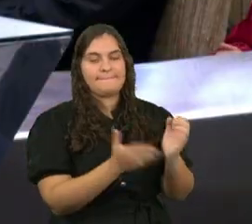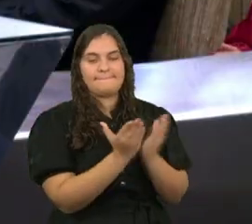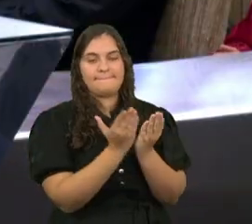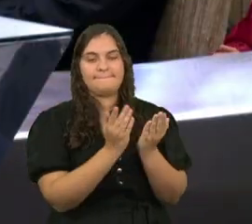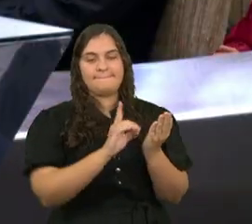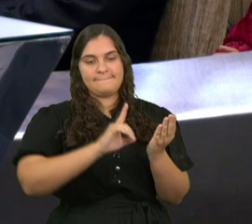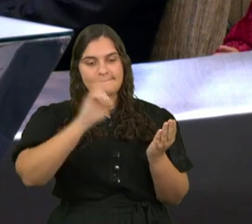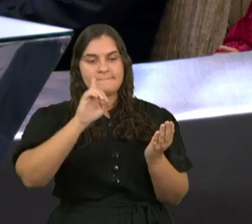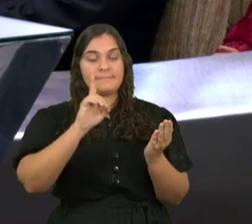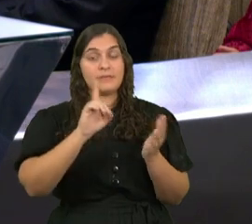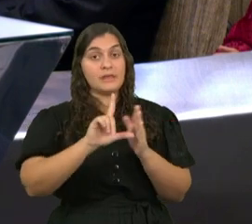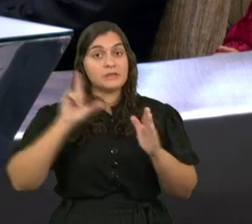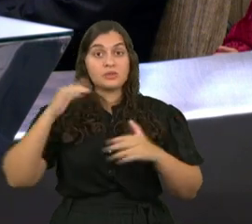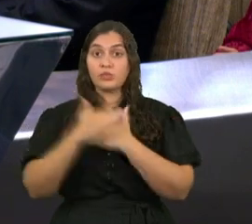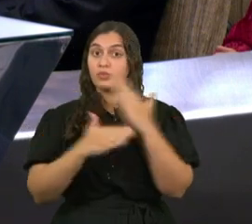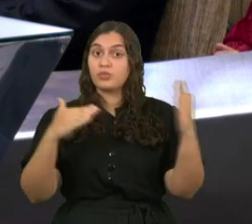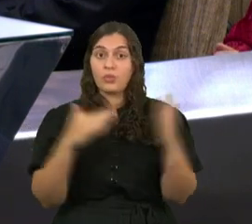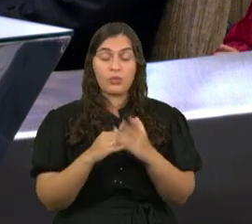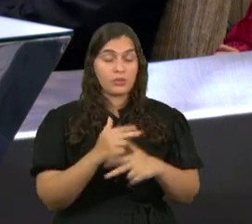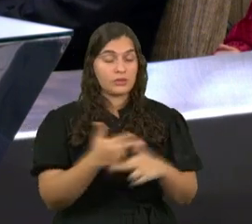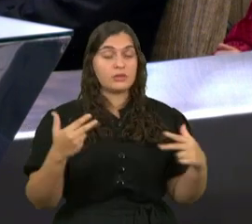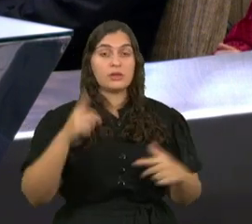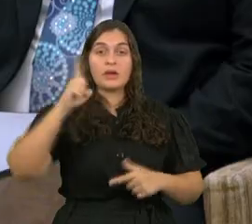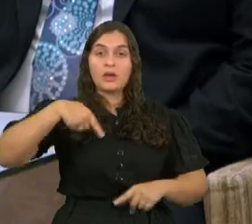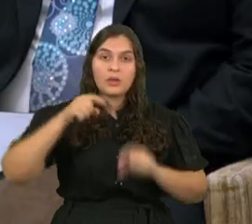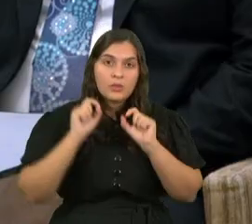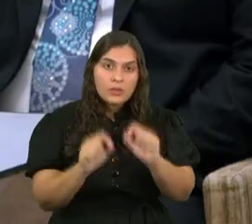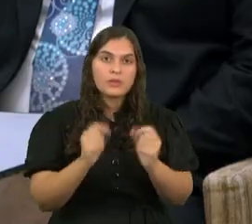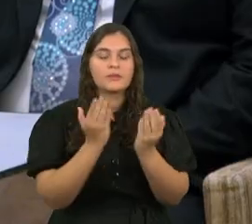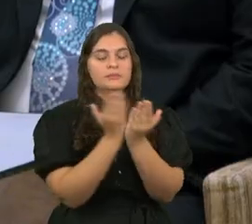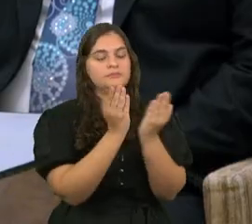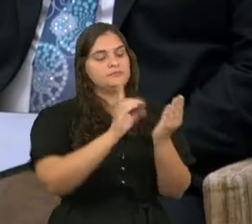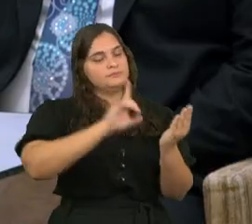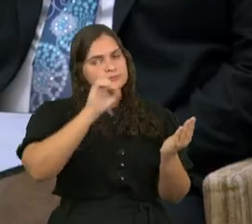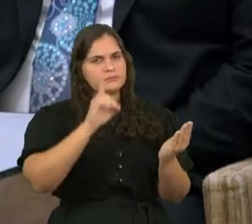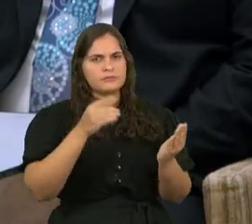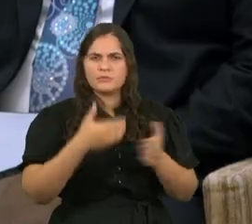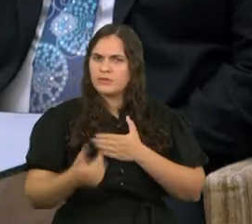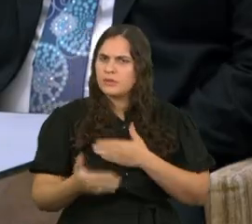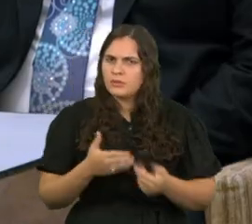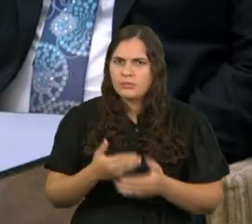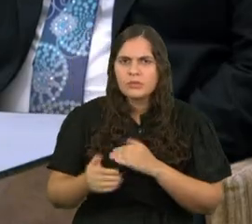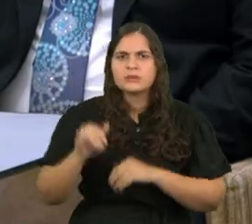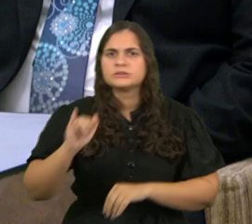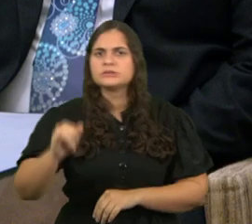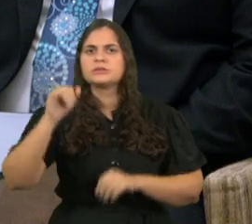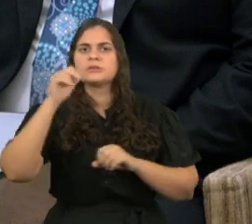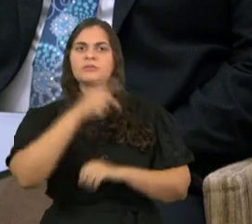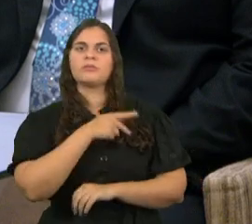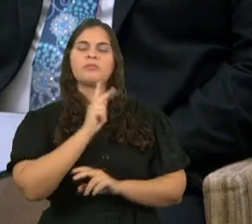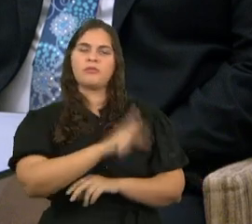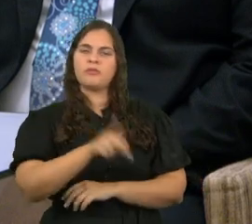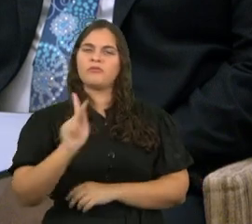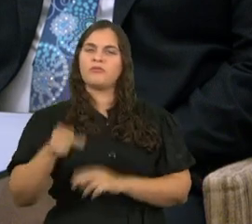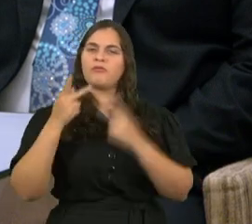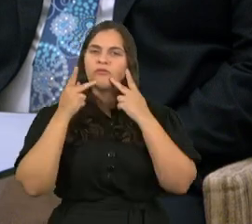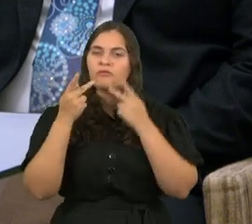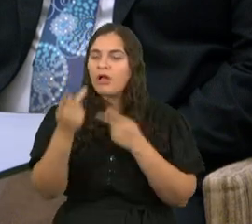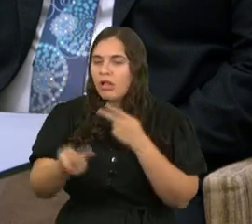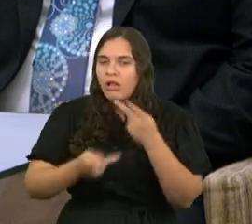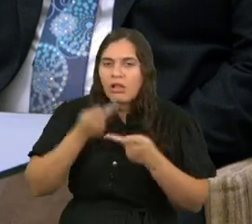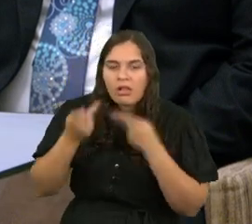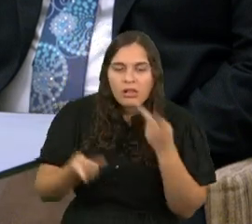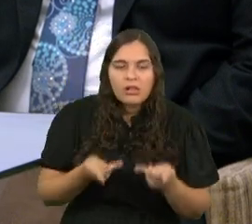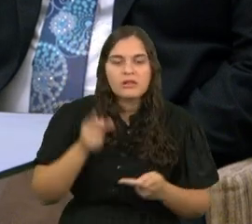o que a Bíblia diz. Não importa se o professor de filosofia disse, se o